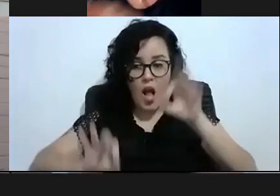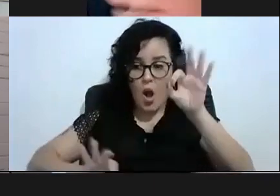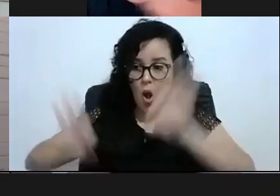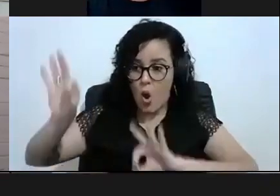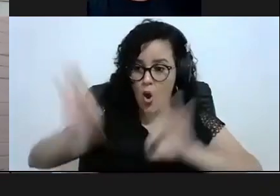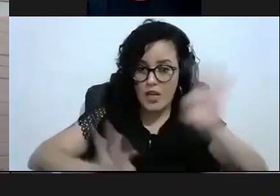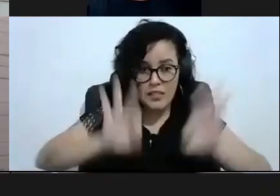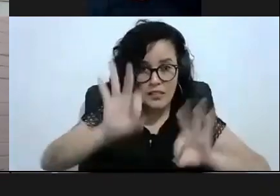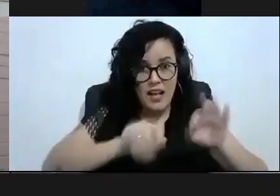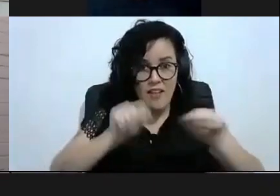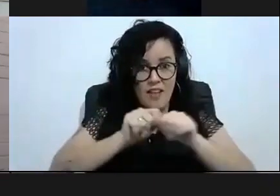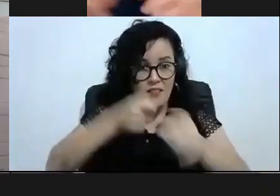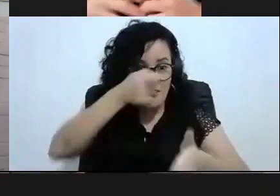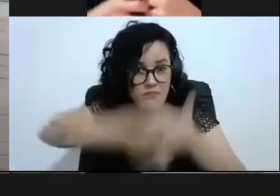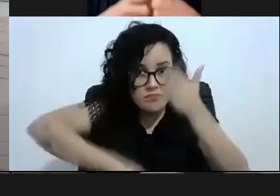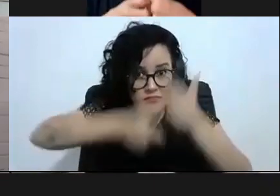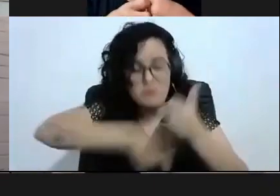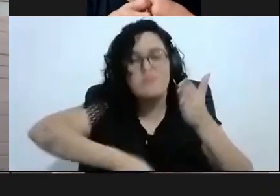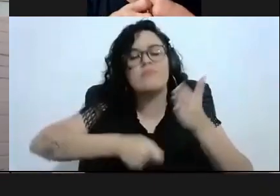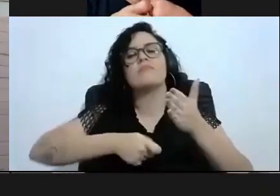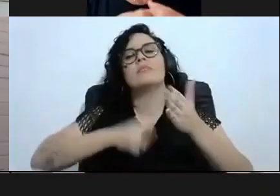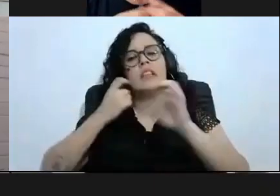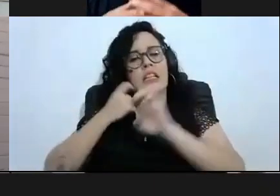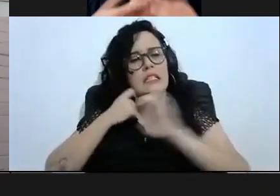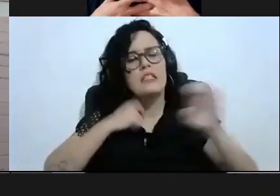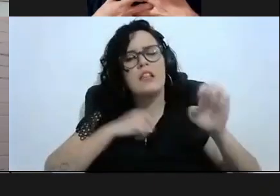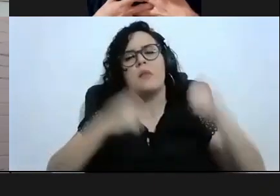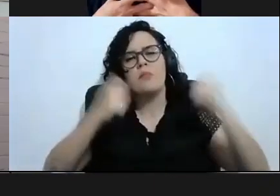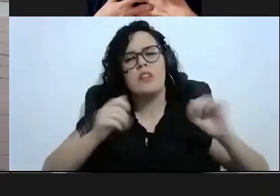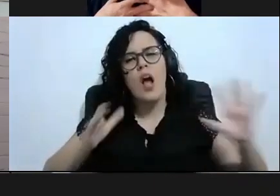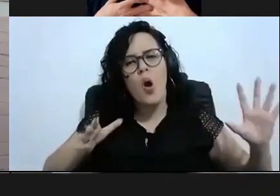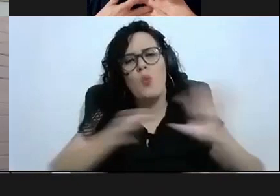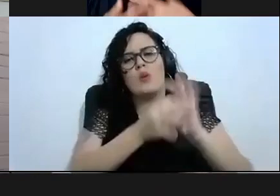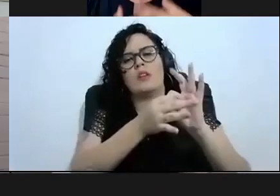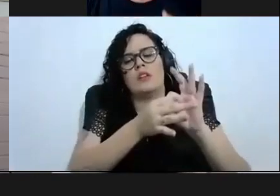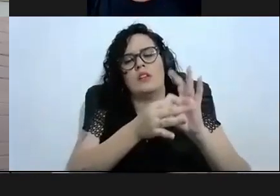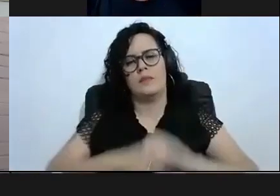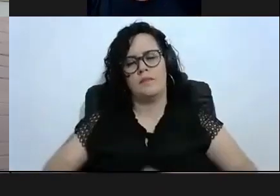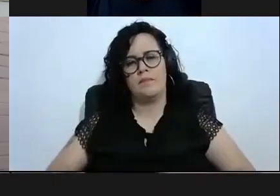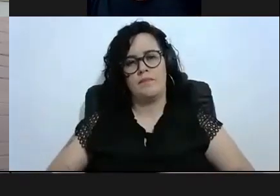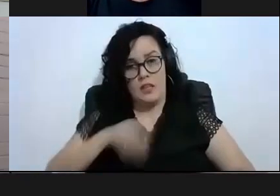organizada, eu acho que as esquerdas têm que se unir. Eu sou dessa opinião.